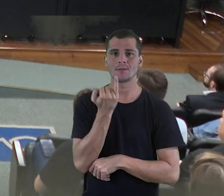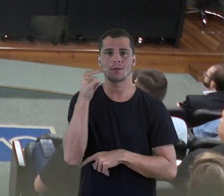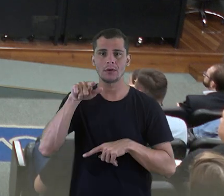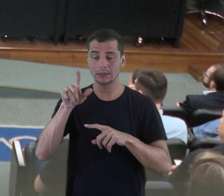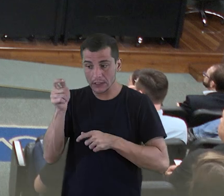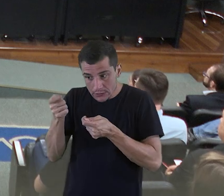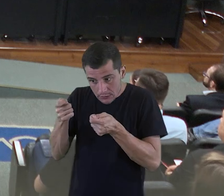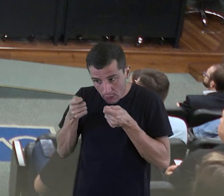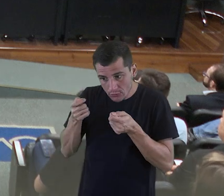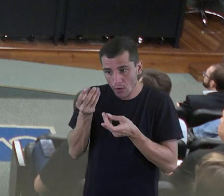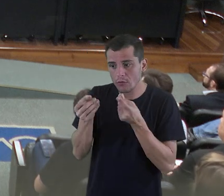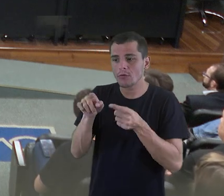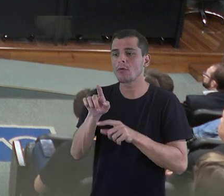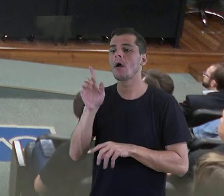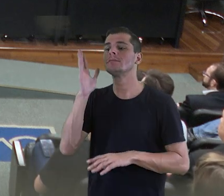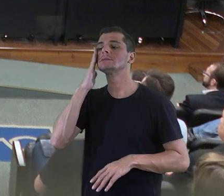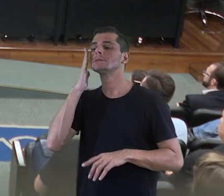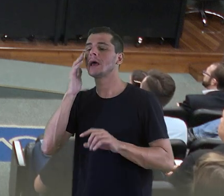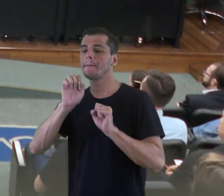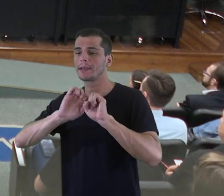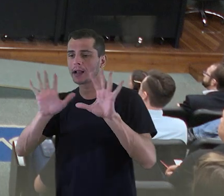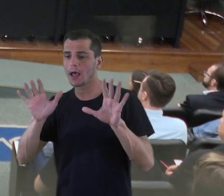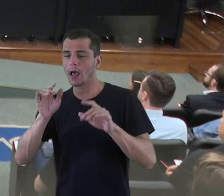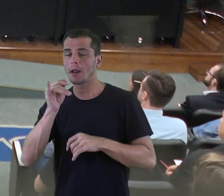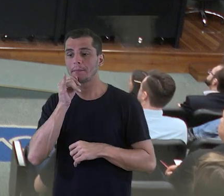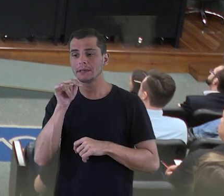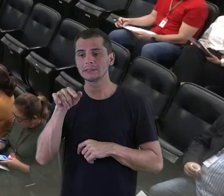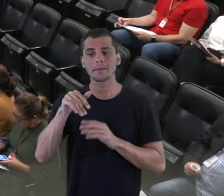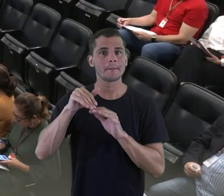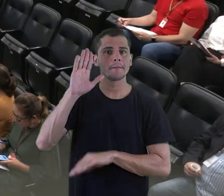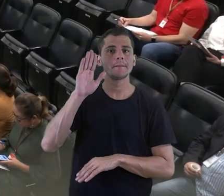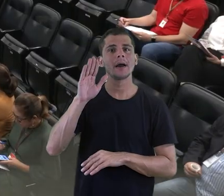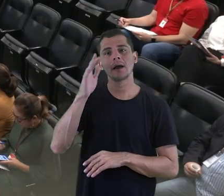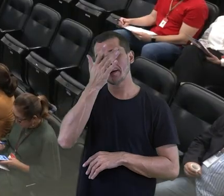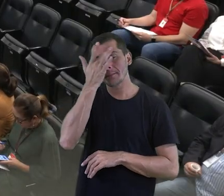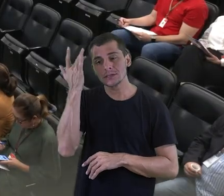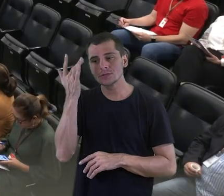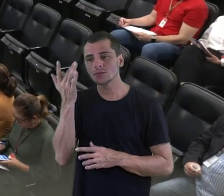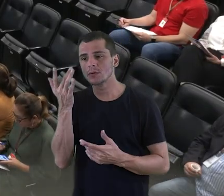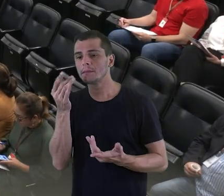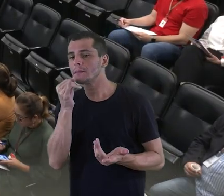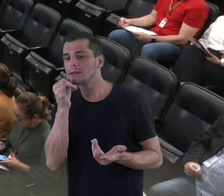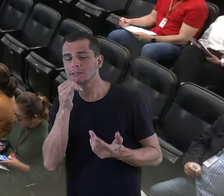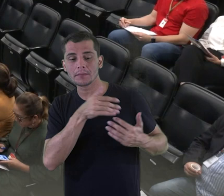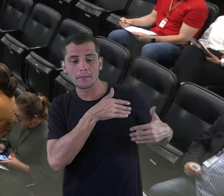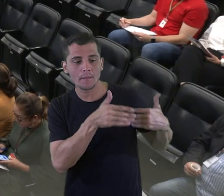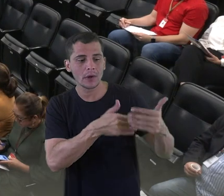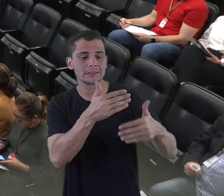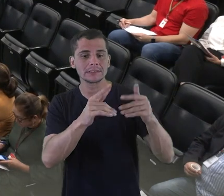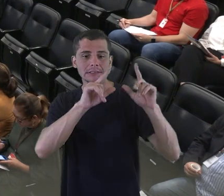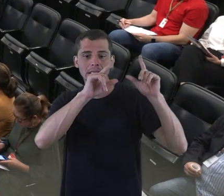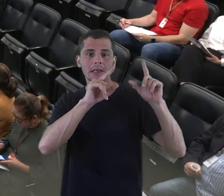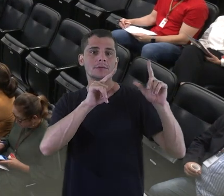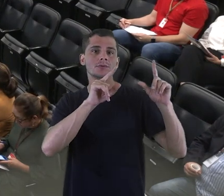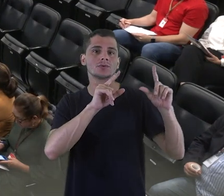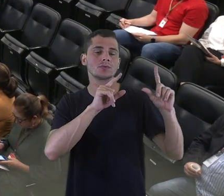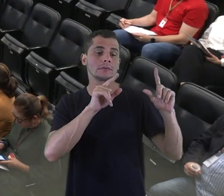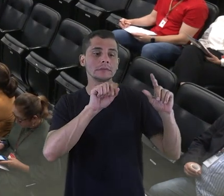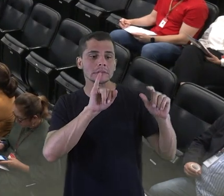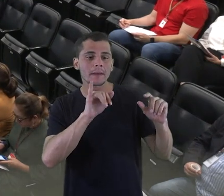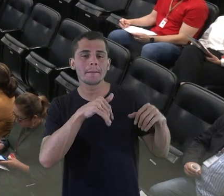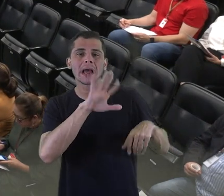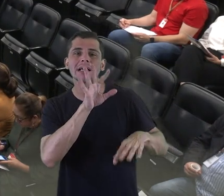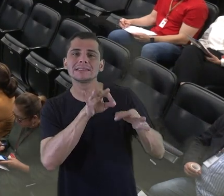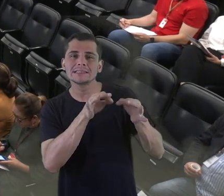de adequação possível para não responder de forma ampla em